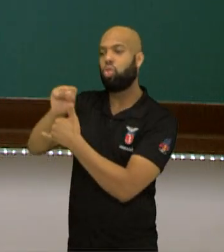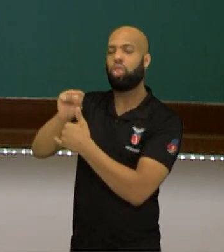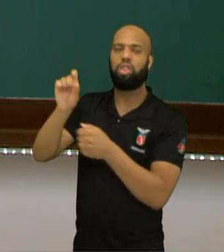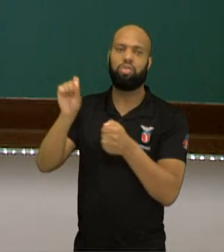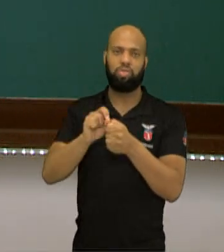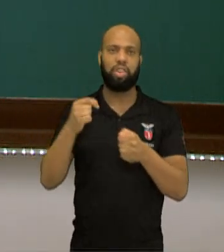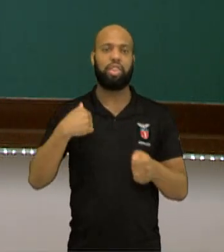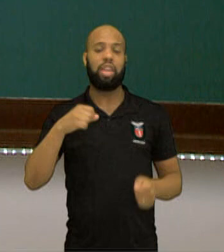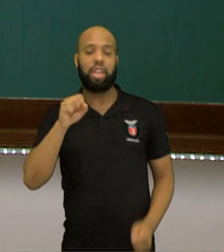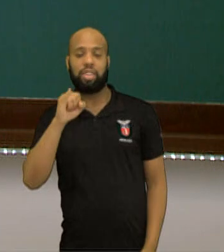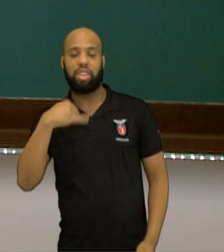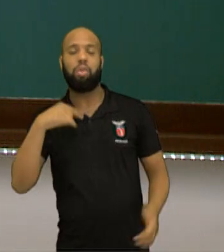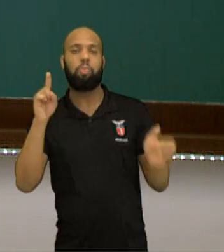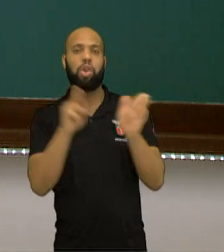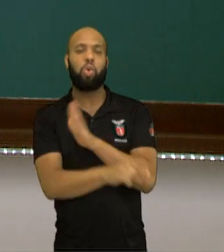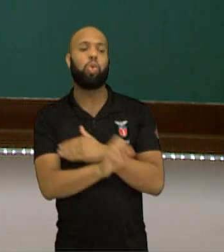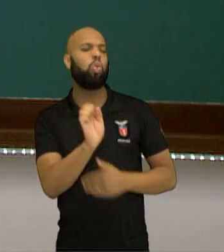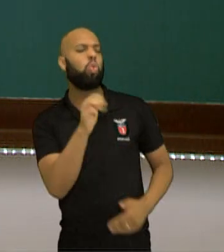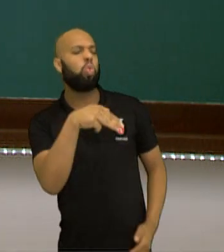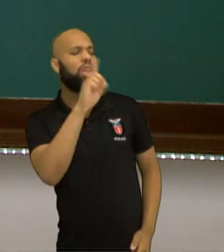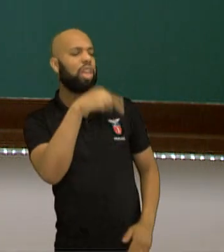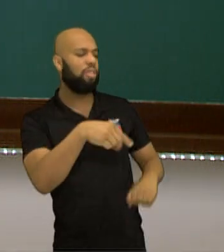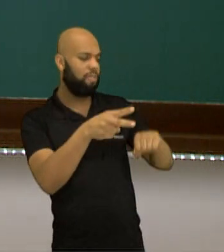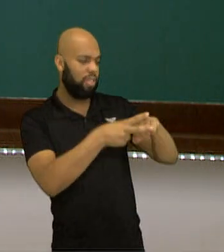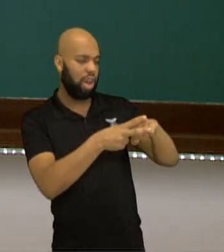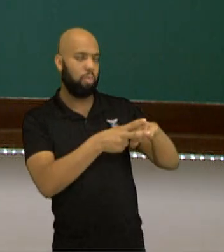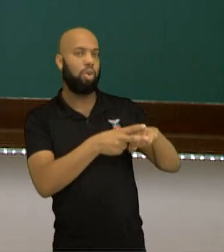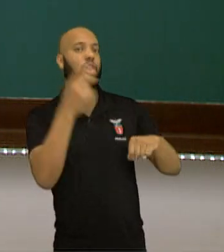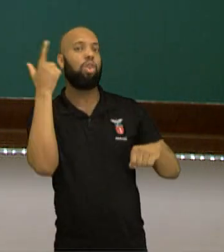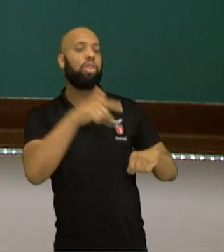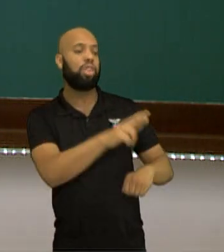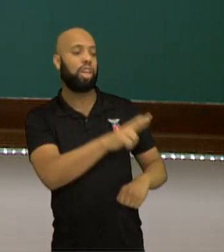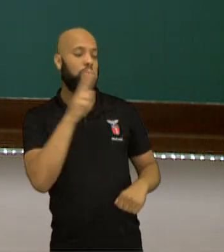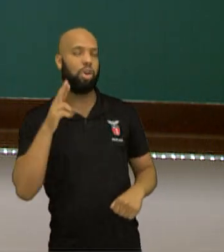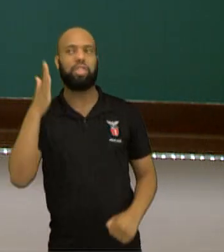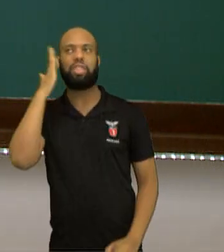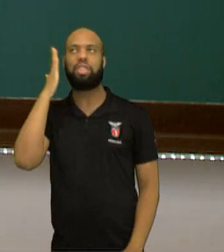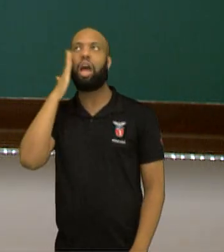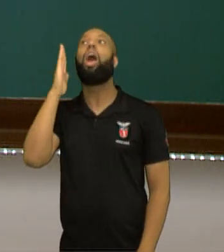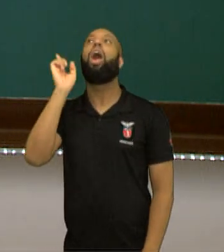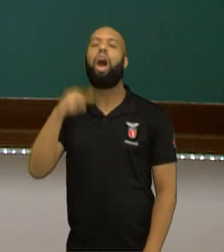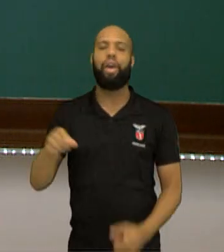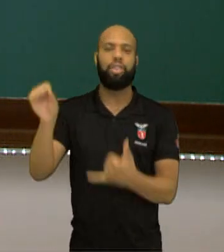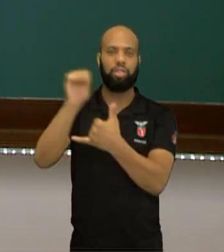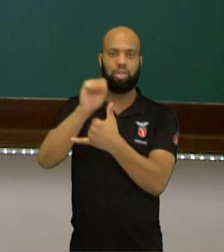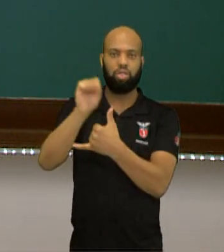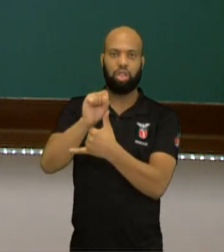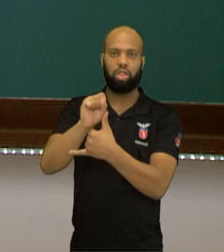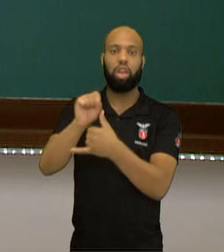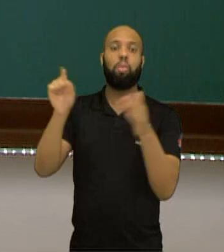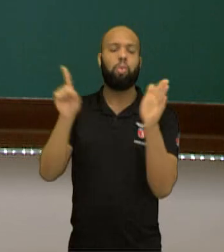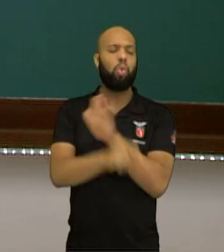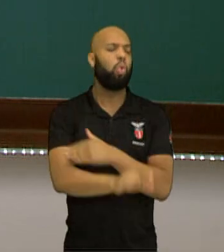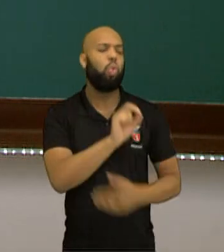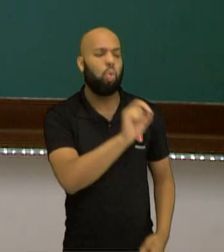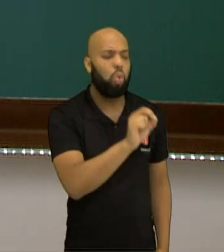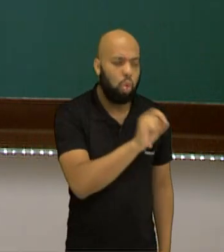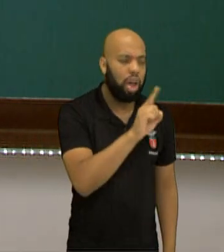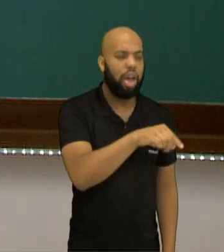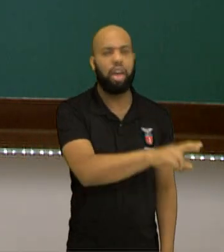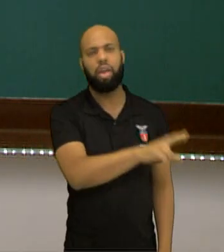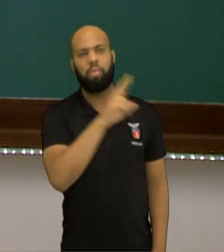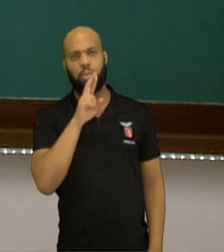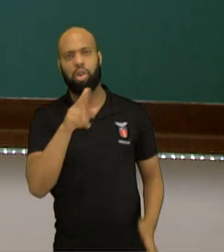Então, perguntando quem é o verbo, eu tenho a resposta sujeito. E perguntando o que para o sujeito, eu tenho a